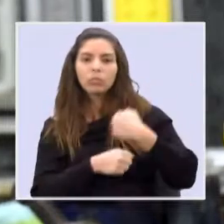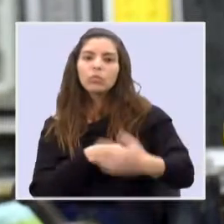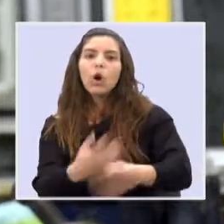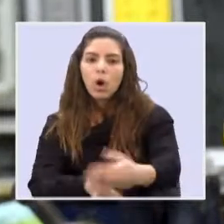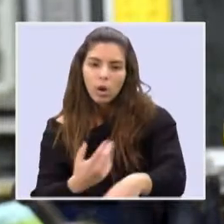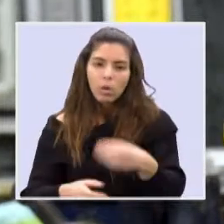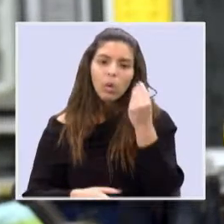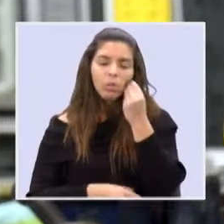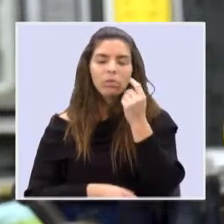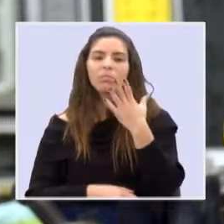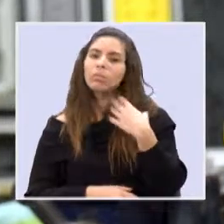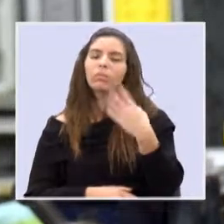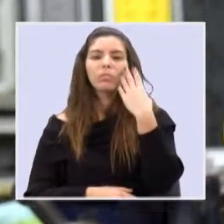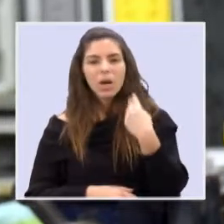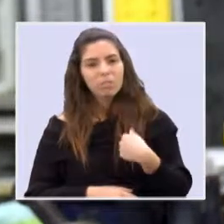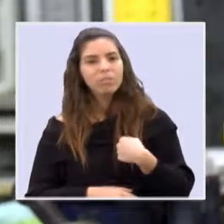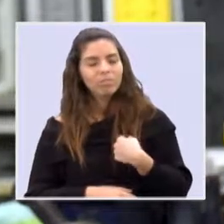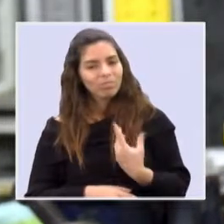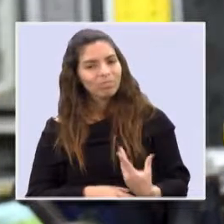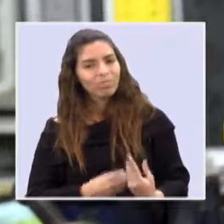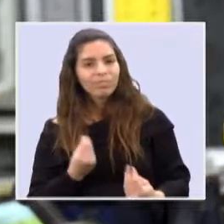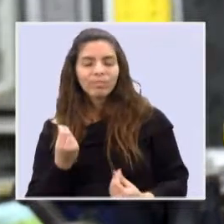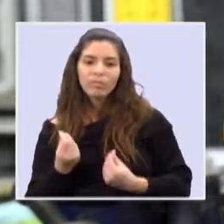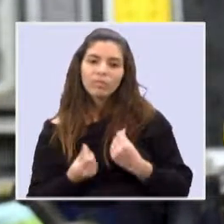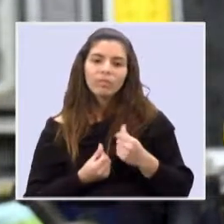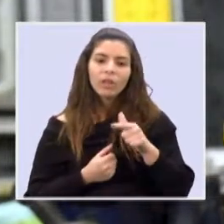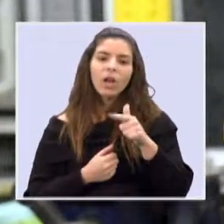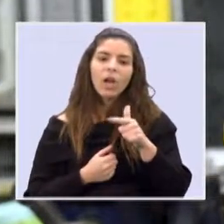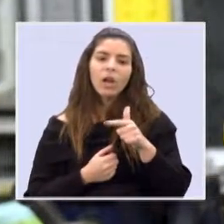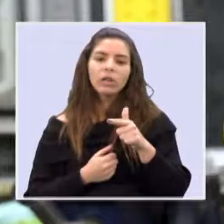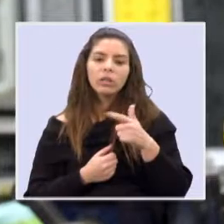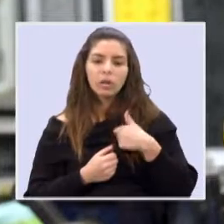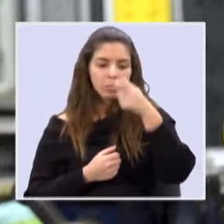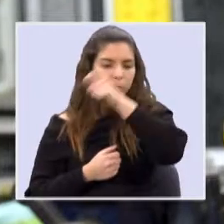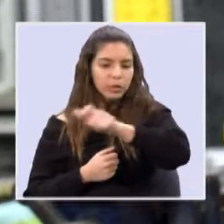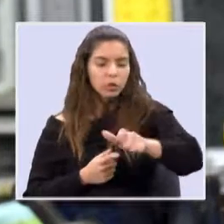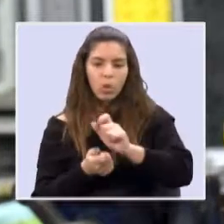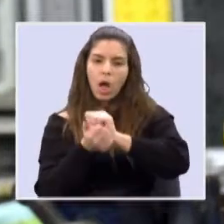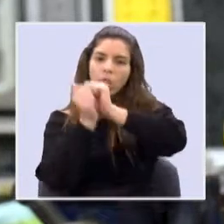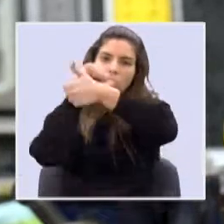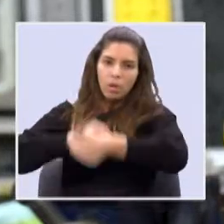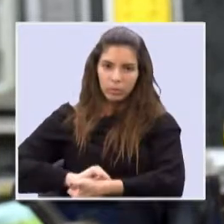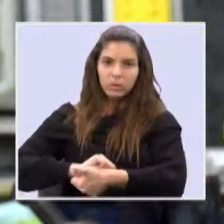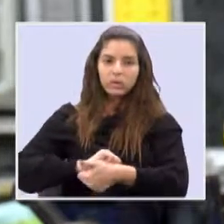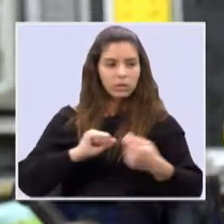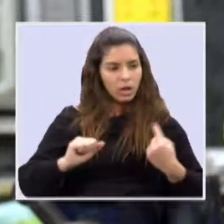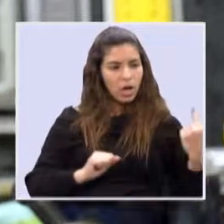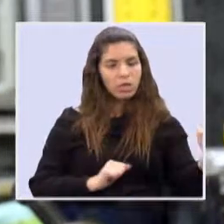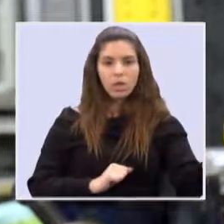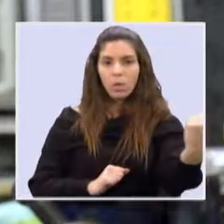penso que tem a ver com o facto de ser, digamos, a filosofia que se adapta ao